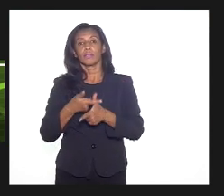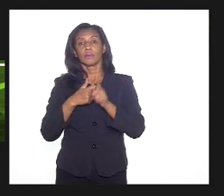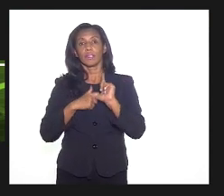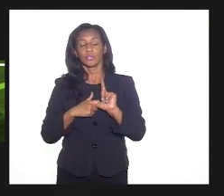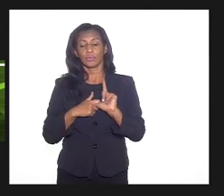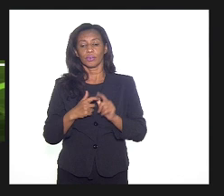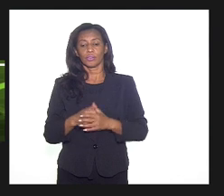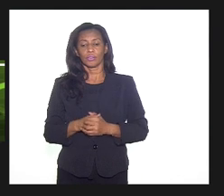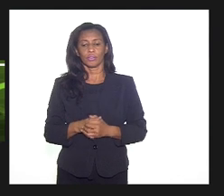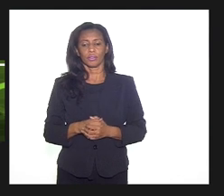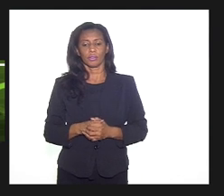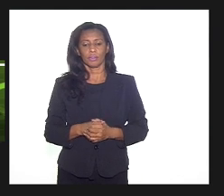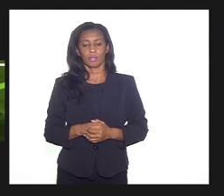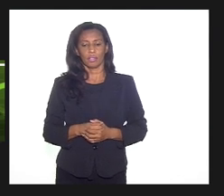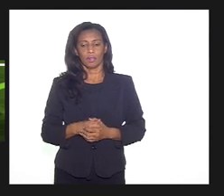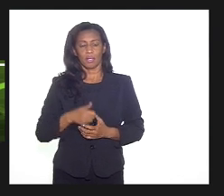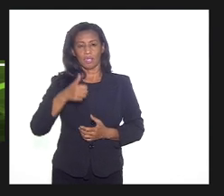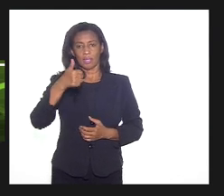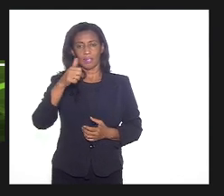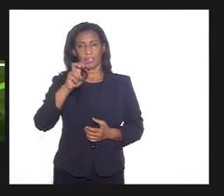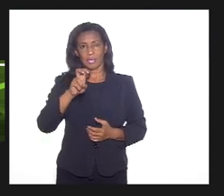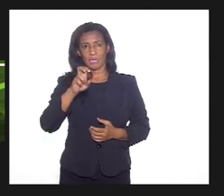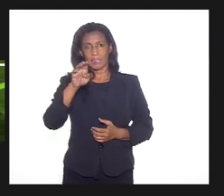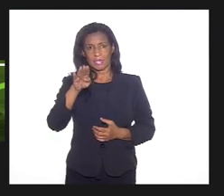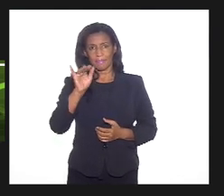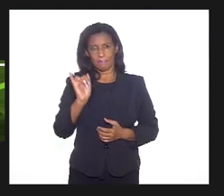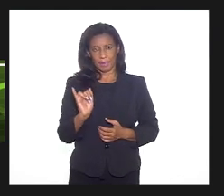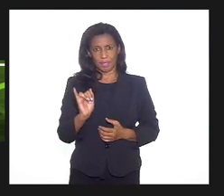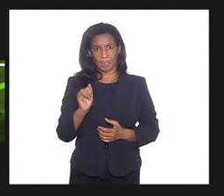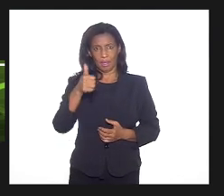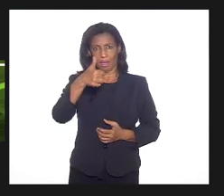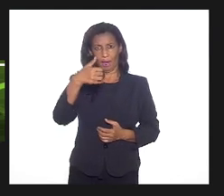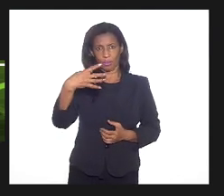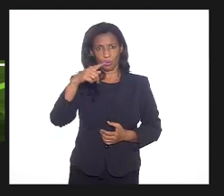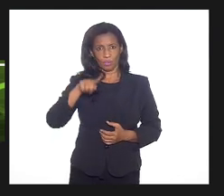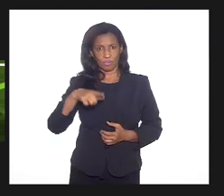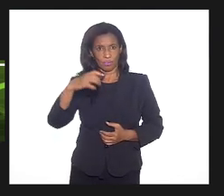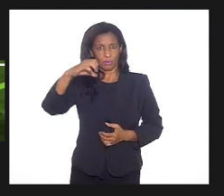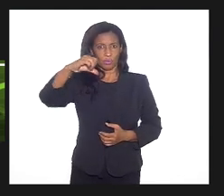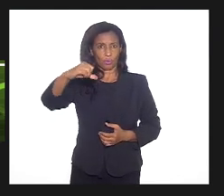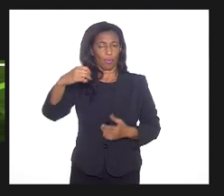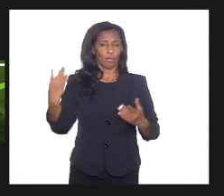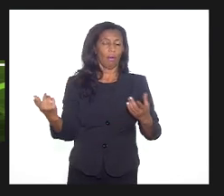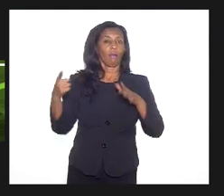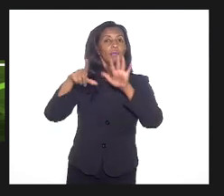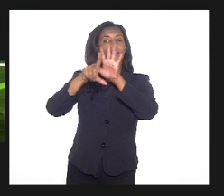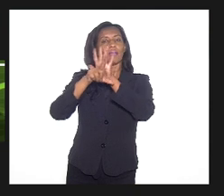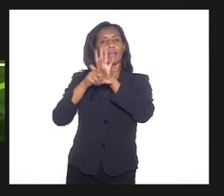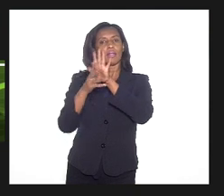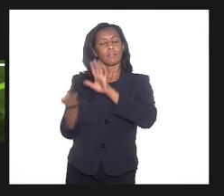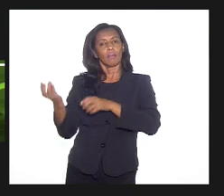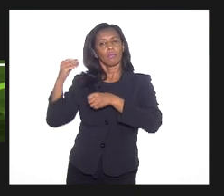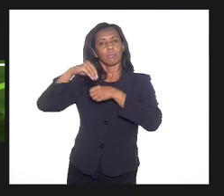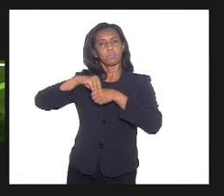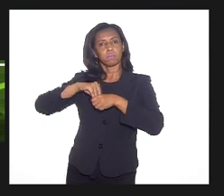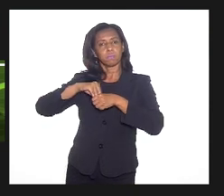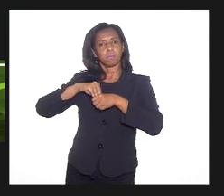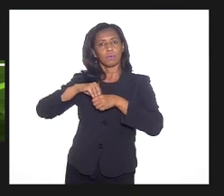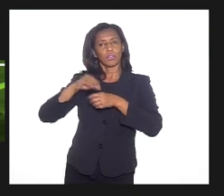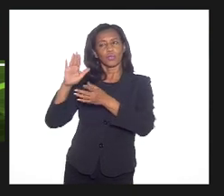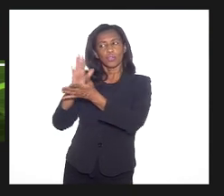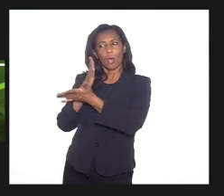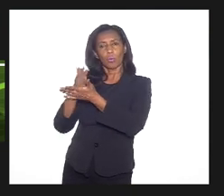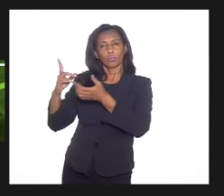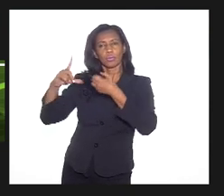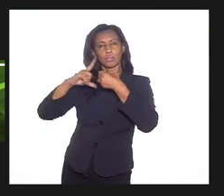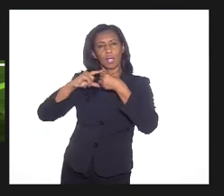em 15 bi, né, 14,9 bi, em função da lei e da aplicação de alguns